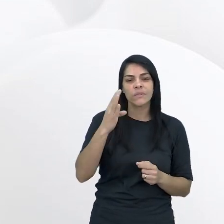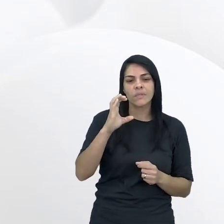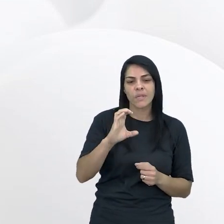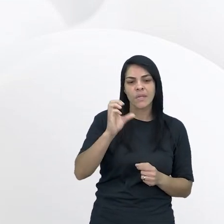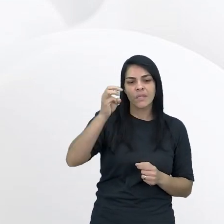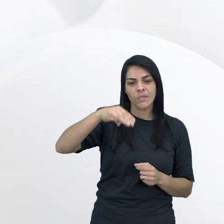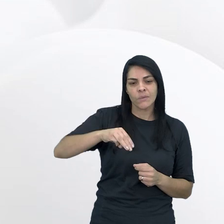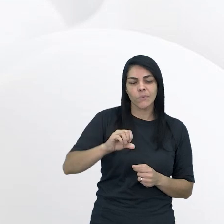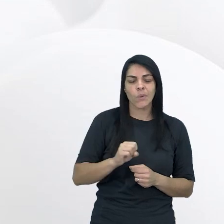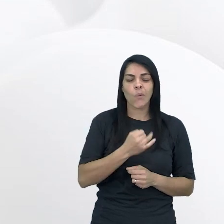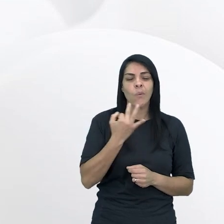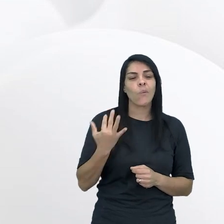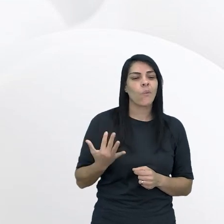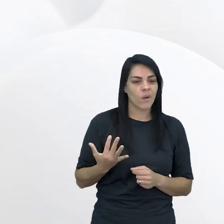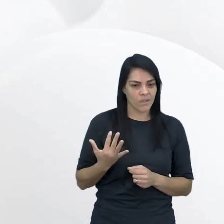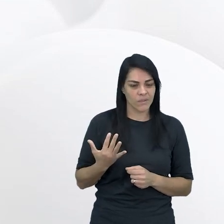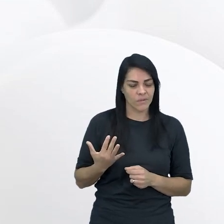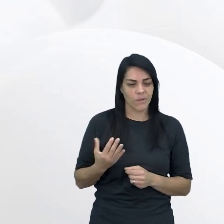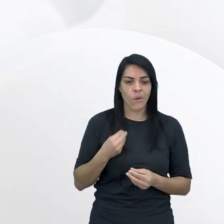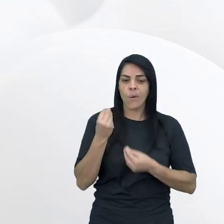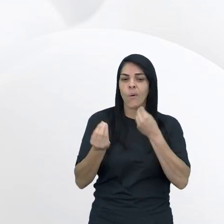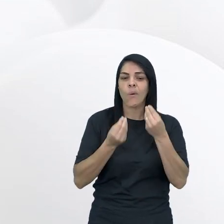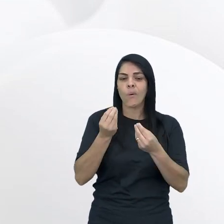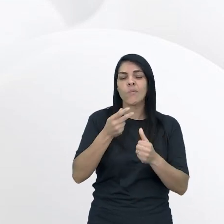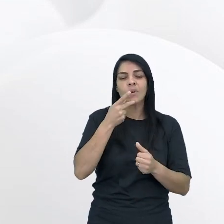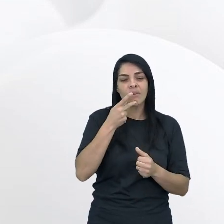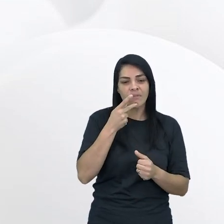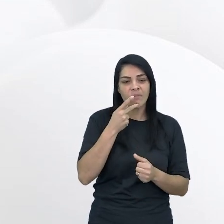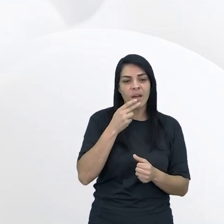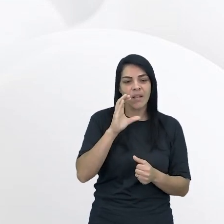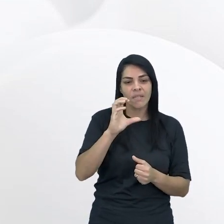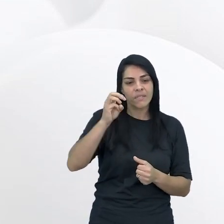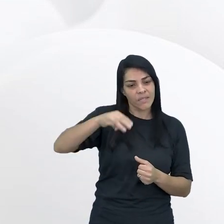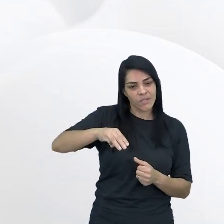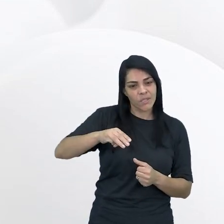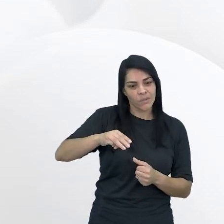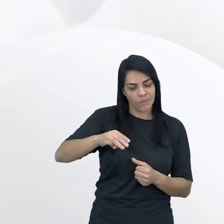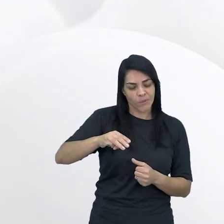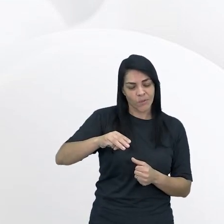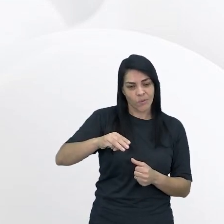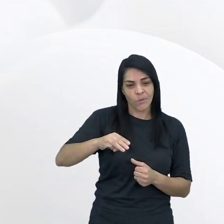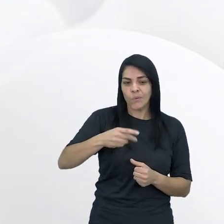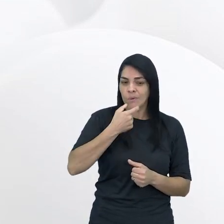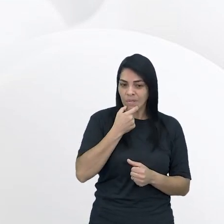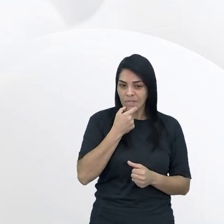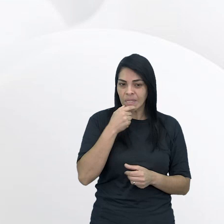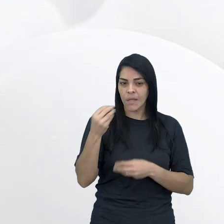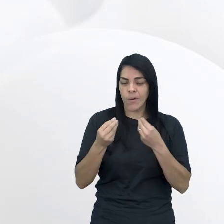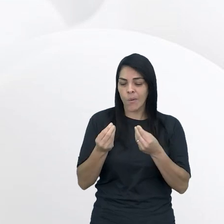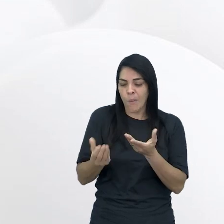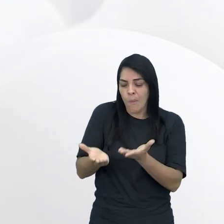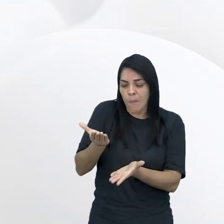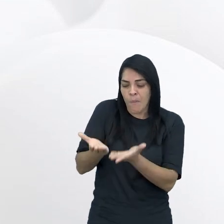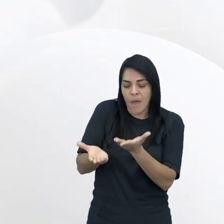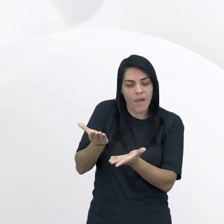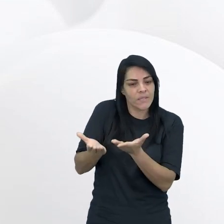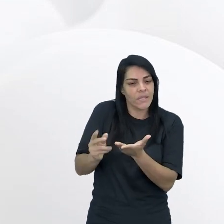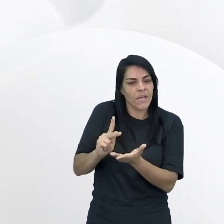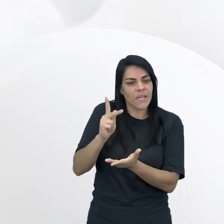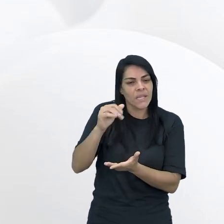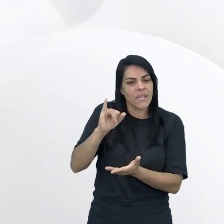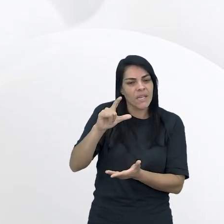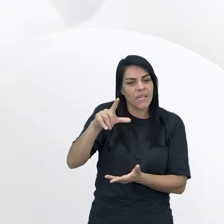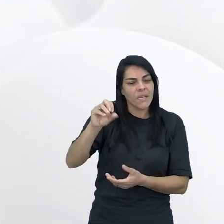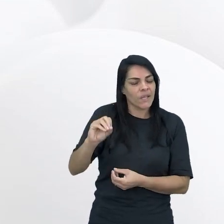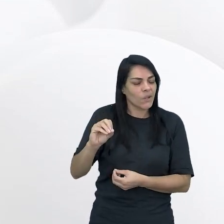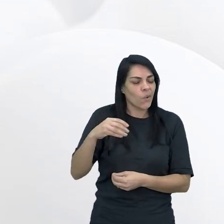centímetros. Como que é centímetro em inglês? Nossa, a gente então vai poder falar. E o peso? Quilo. Como é quilo